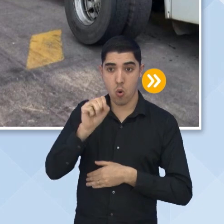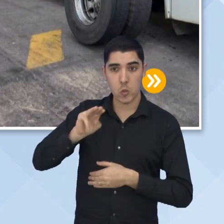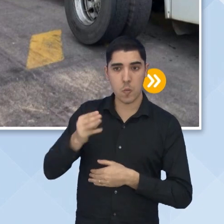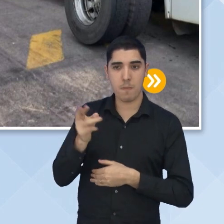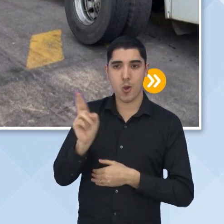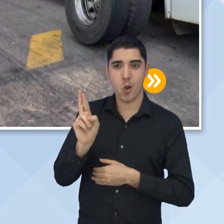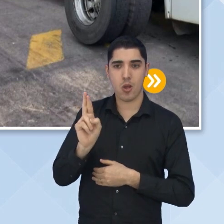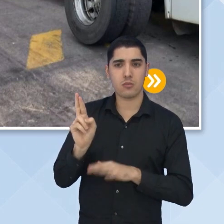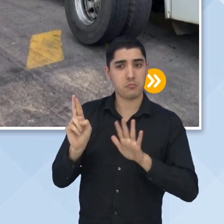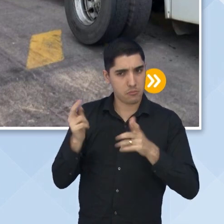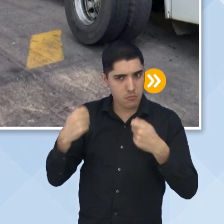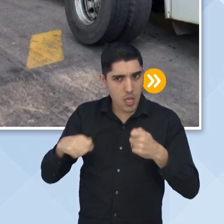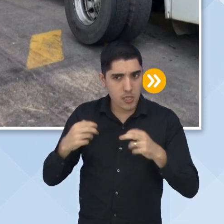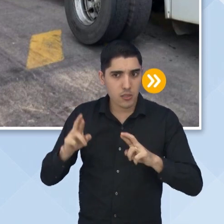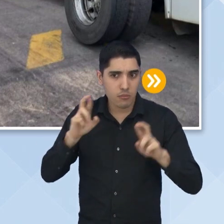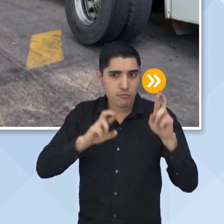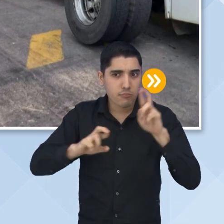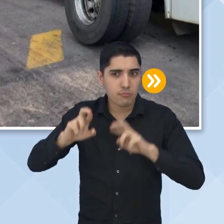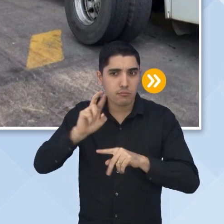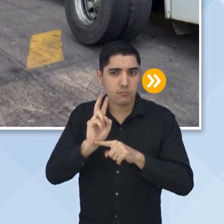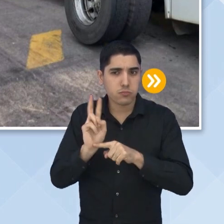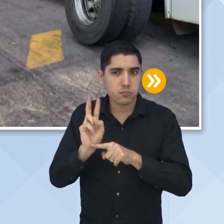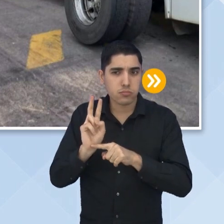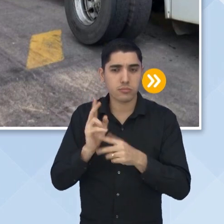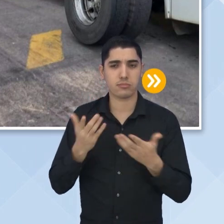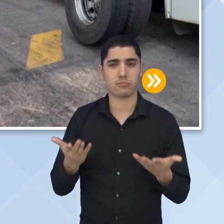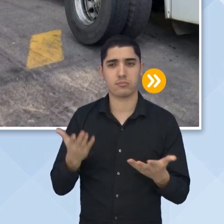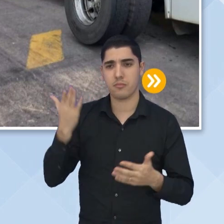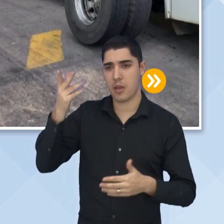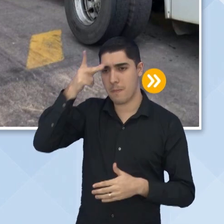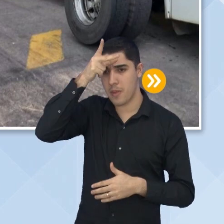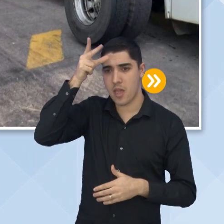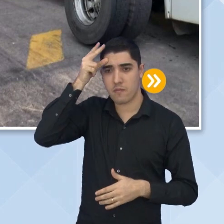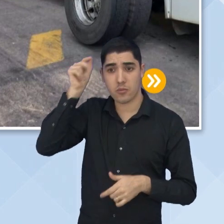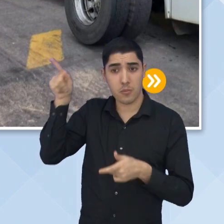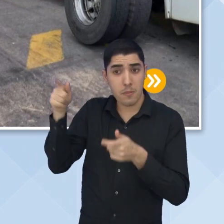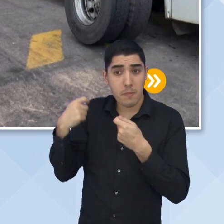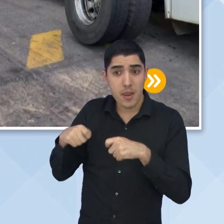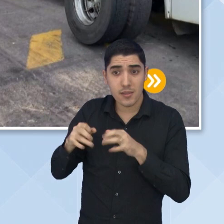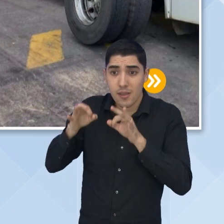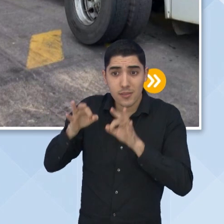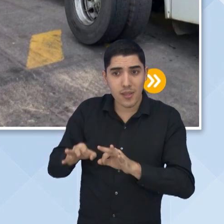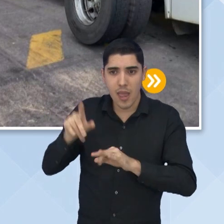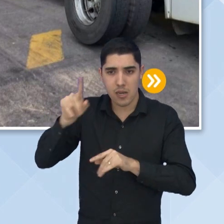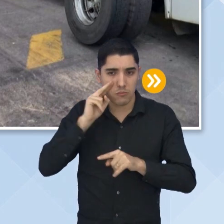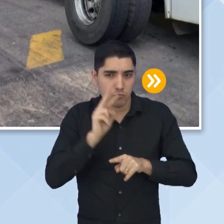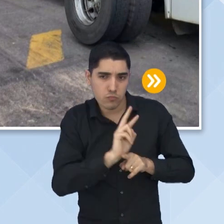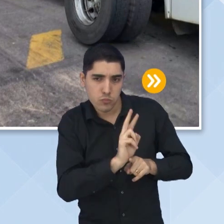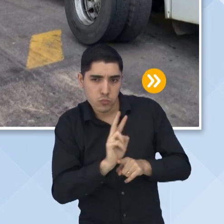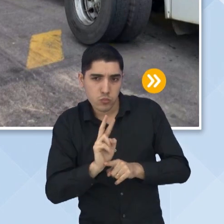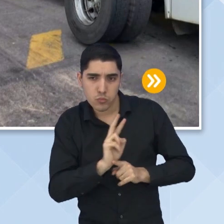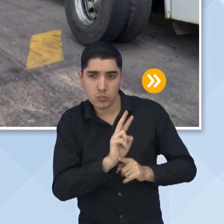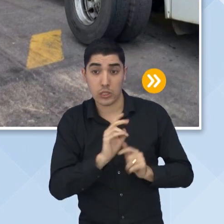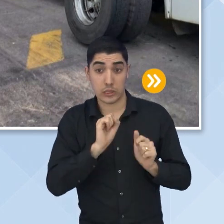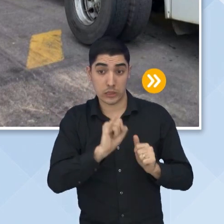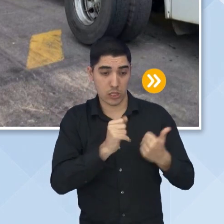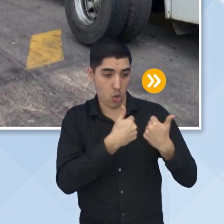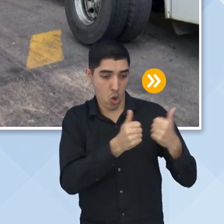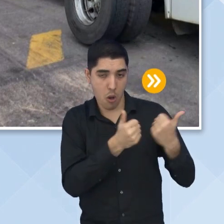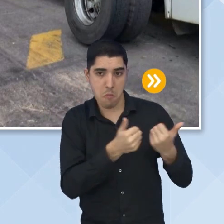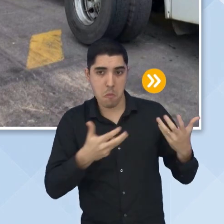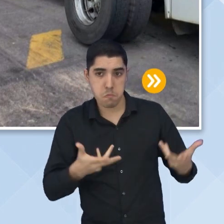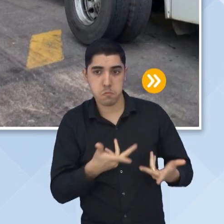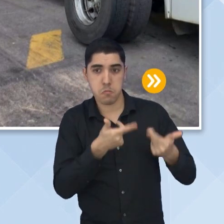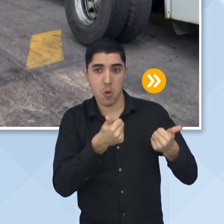ser fiscalizado, né? Eu acho que a prefeitura tem que cumprir, no mínimo, da qualidade de transporte para os